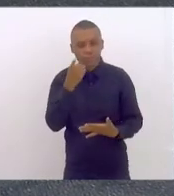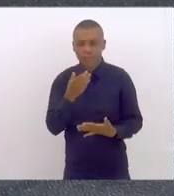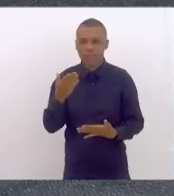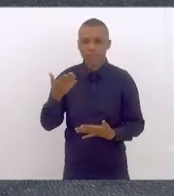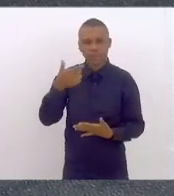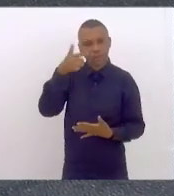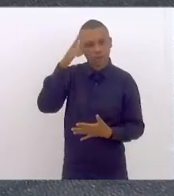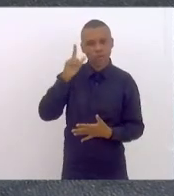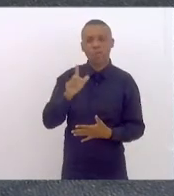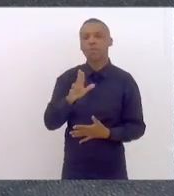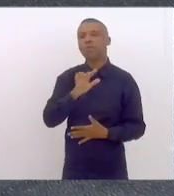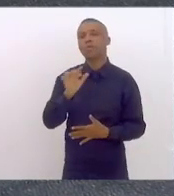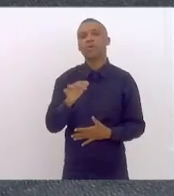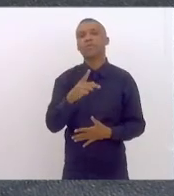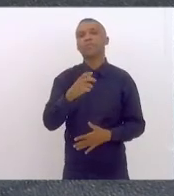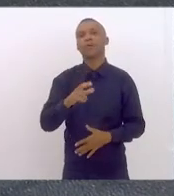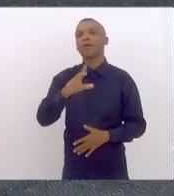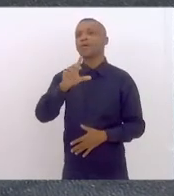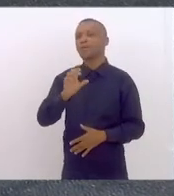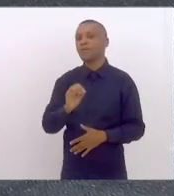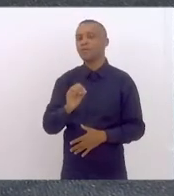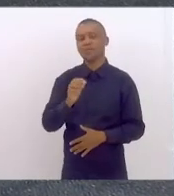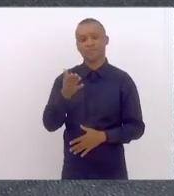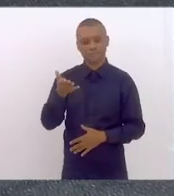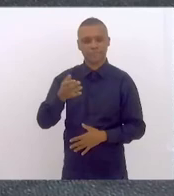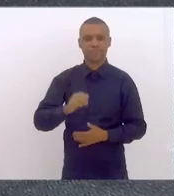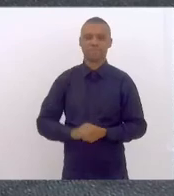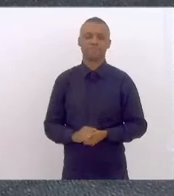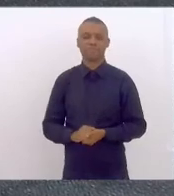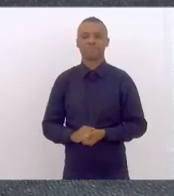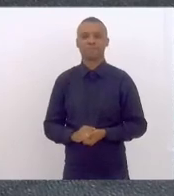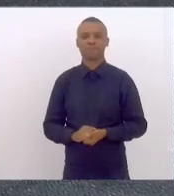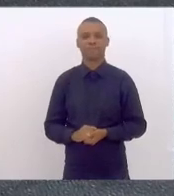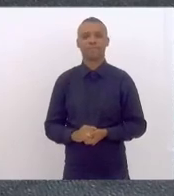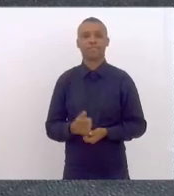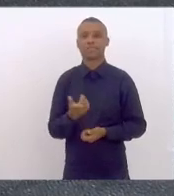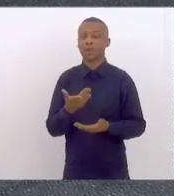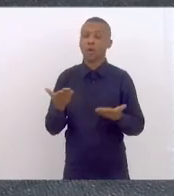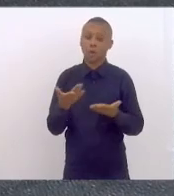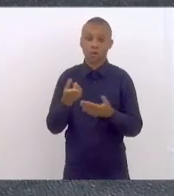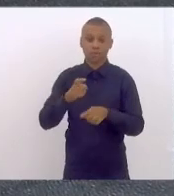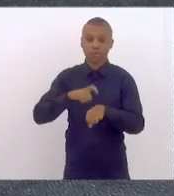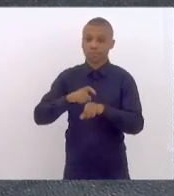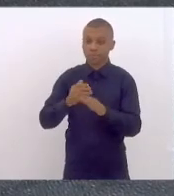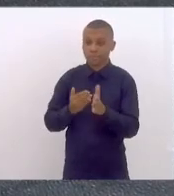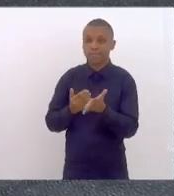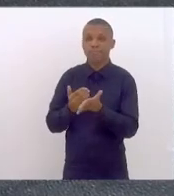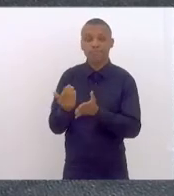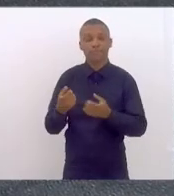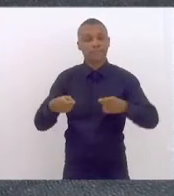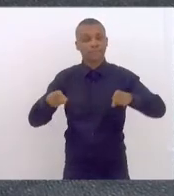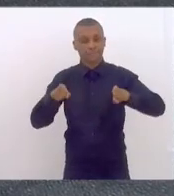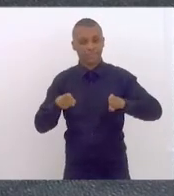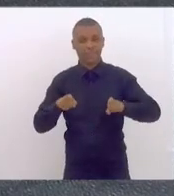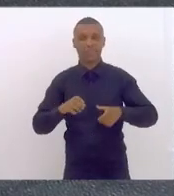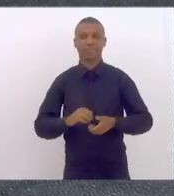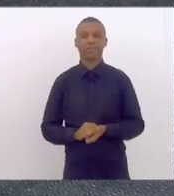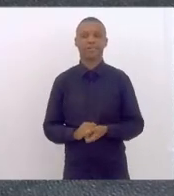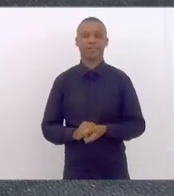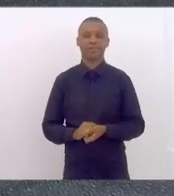Luiz Paulo Correia da Rocha na sessão de hoje no expediente Inicial